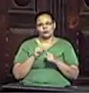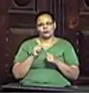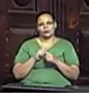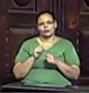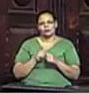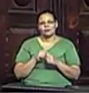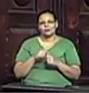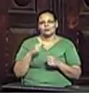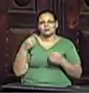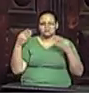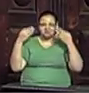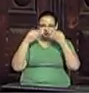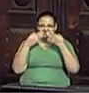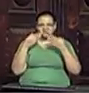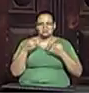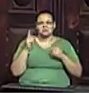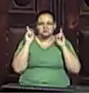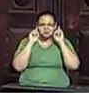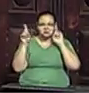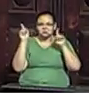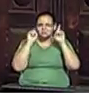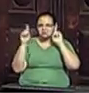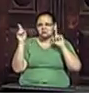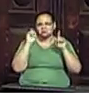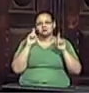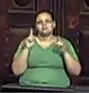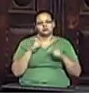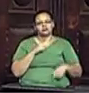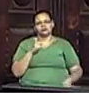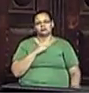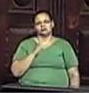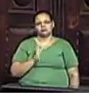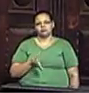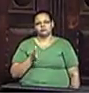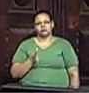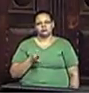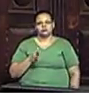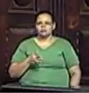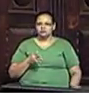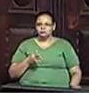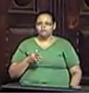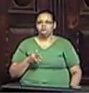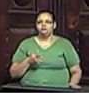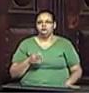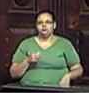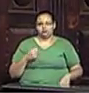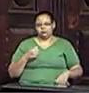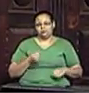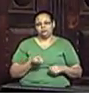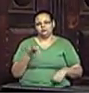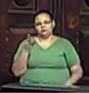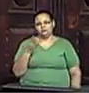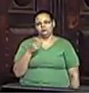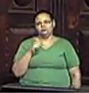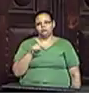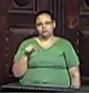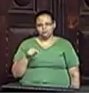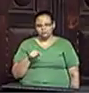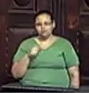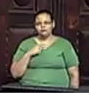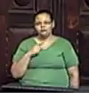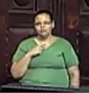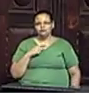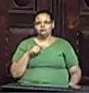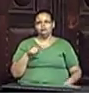vistas grossas e ouvidos de mercador para uma situação que já existe, que acolhe um número expressivo de pacientes em situação